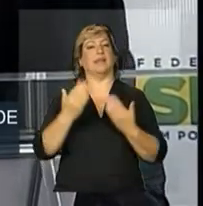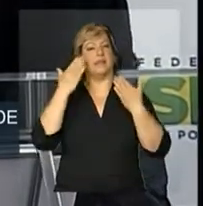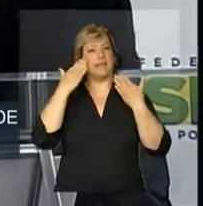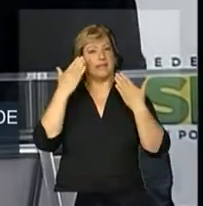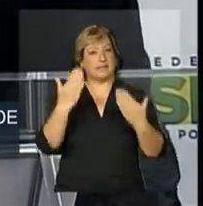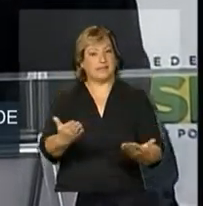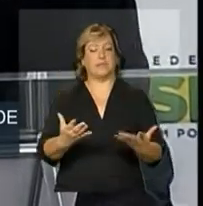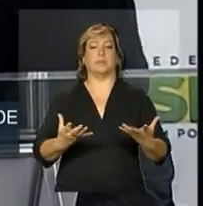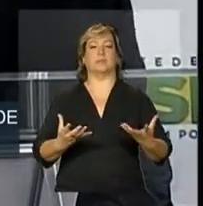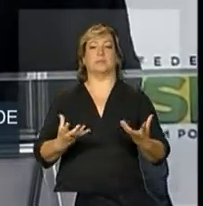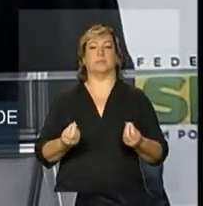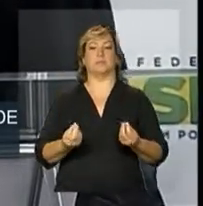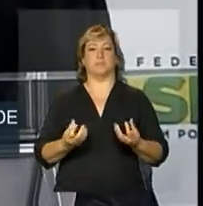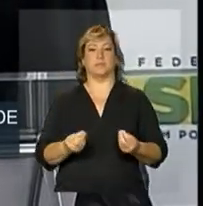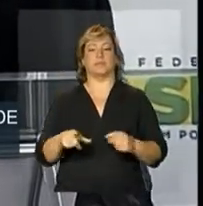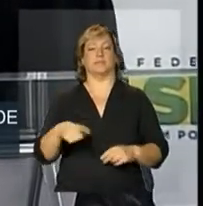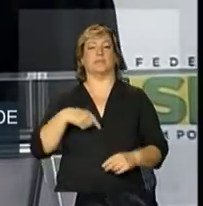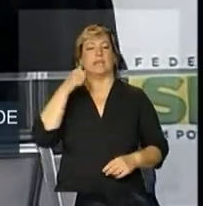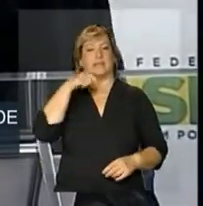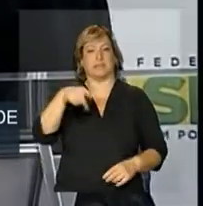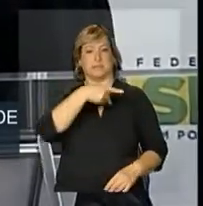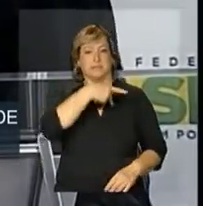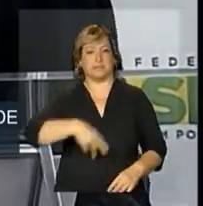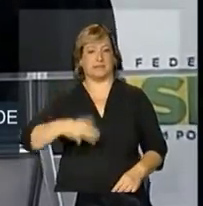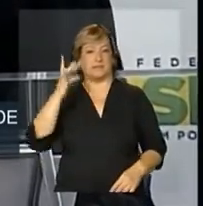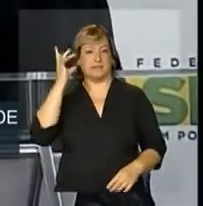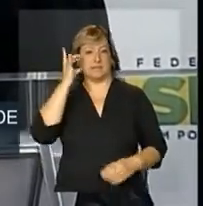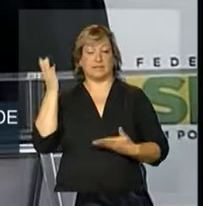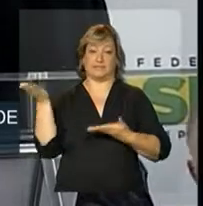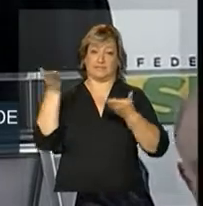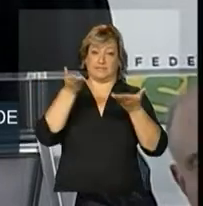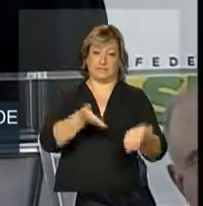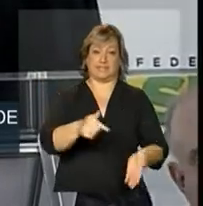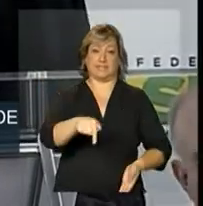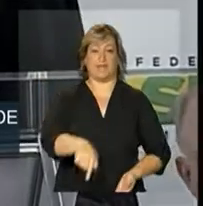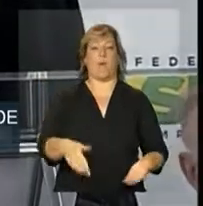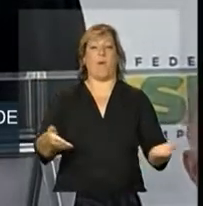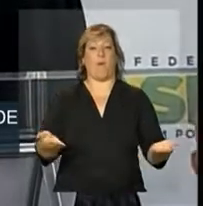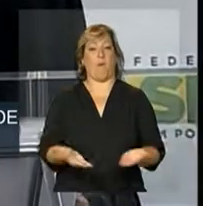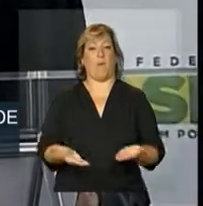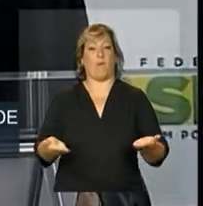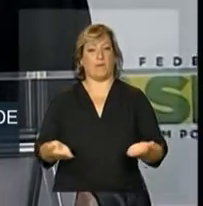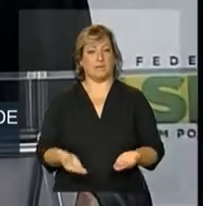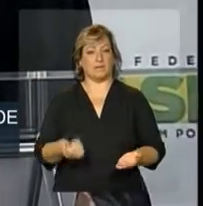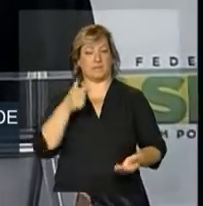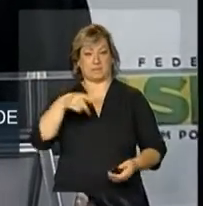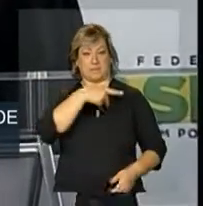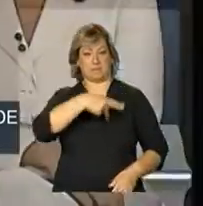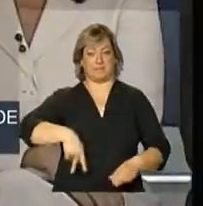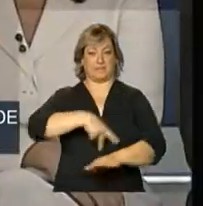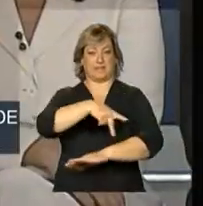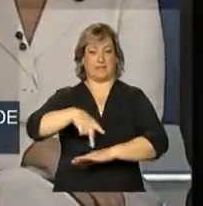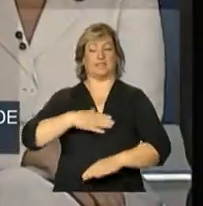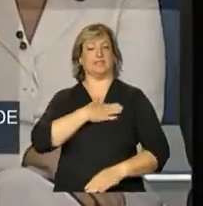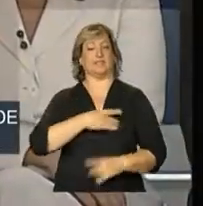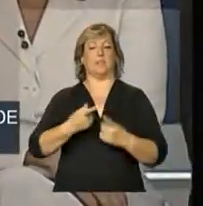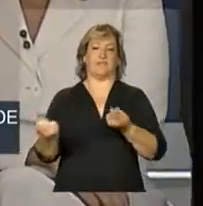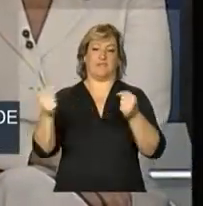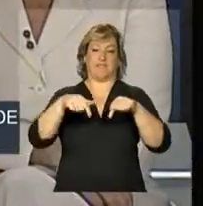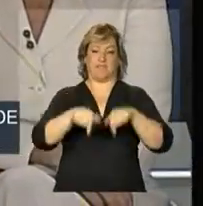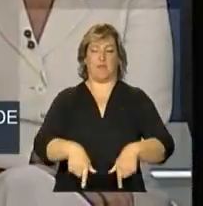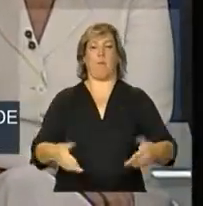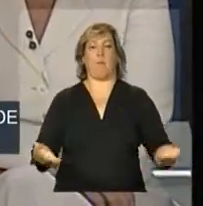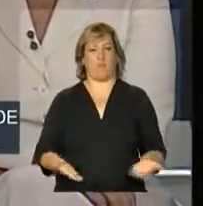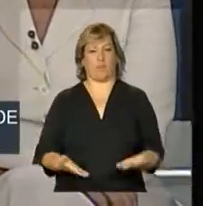enormemente a presença da excelentíssima senhora Dilma Rousseff, presidenta da República, que nos honra por estar aqui